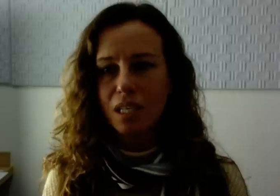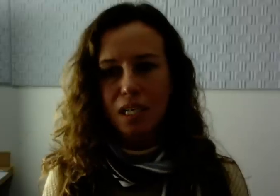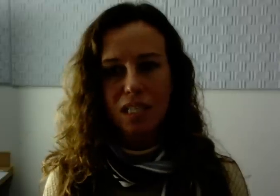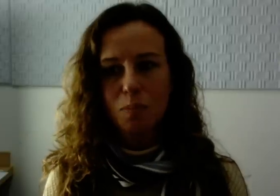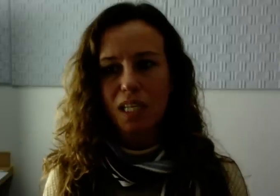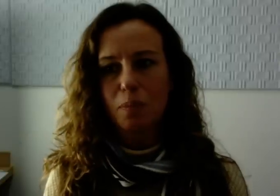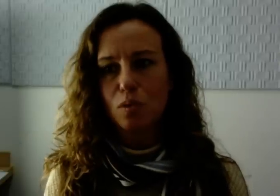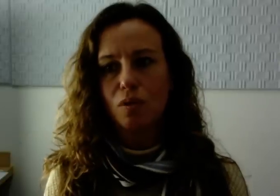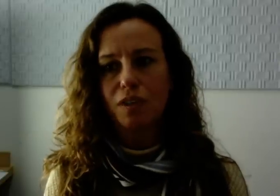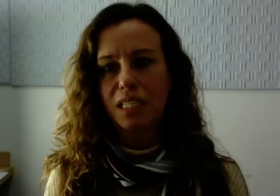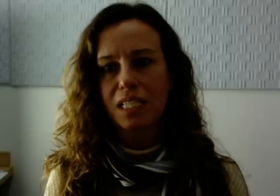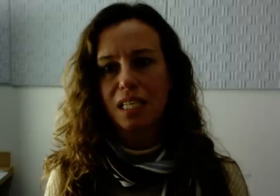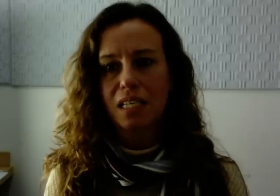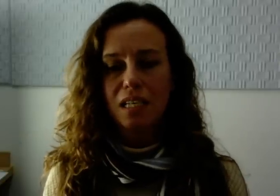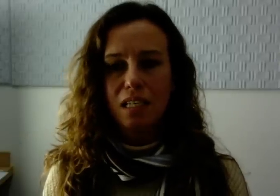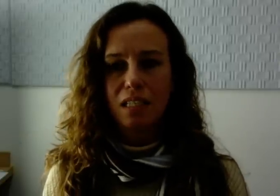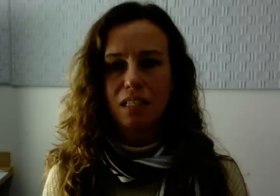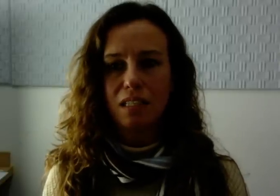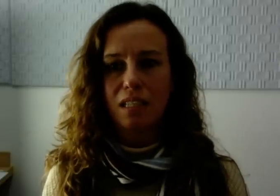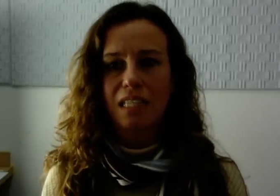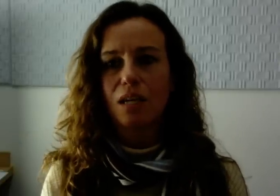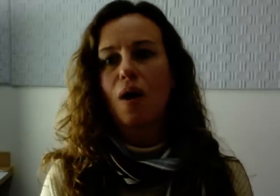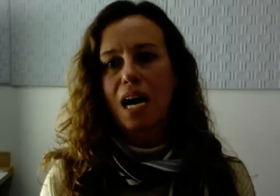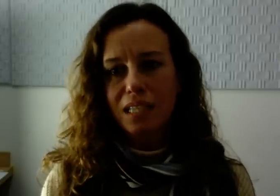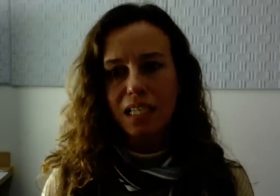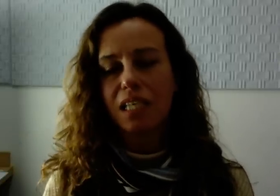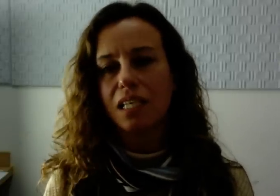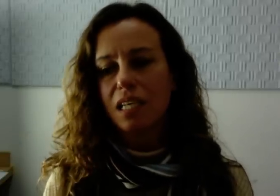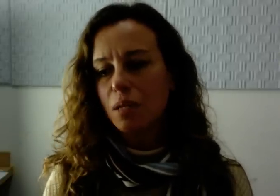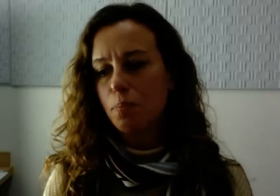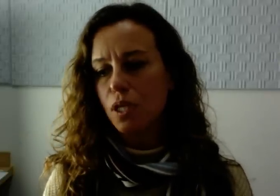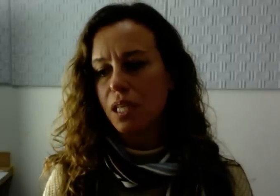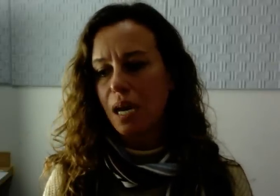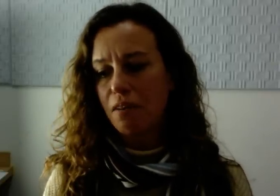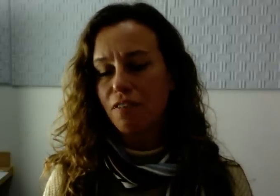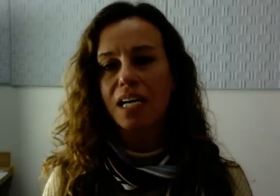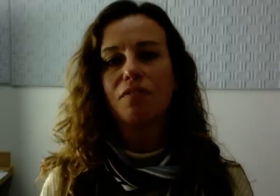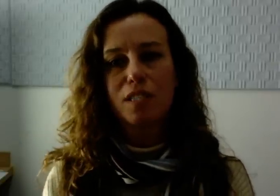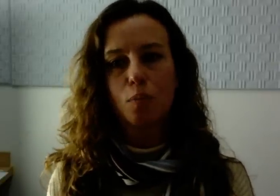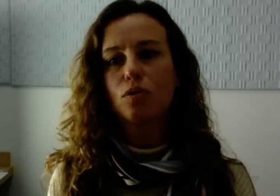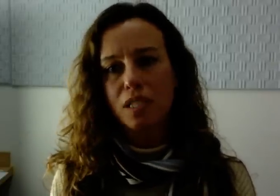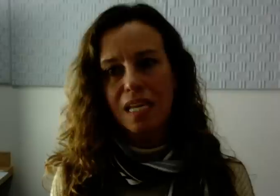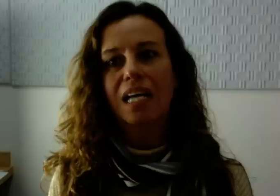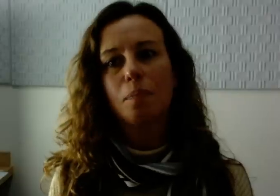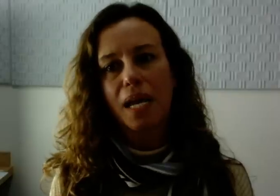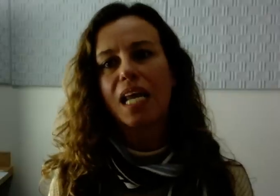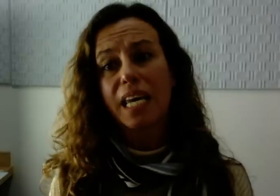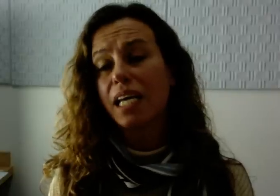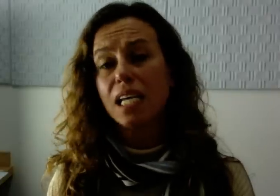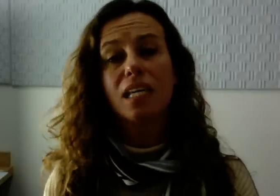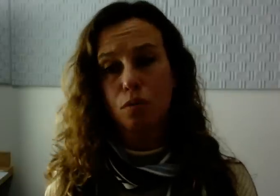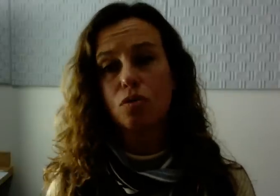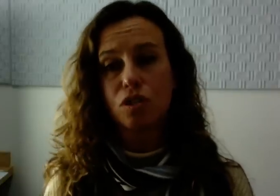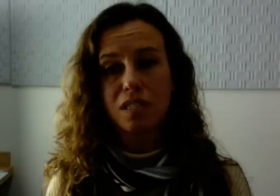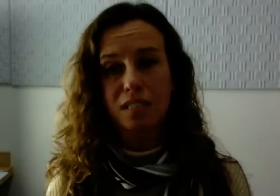que as que a pessoa vai ter que ser eh adequada e e e a vaga que vai ser oportunizada para ela é